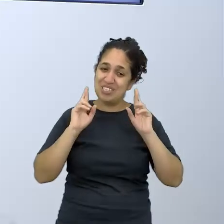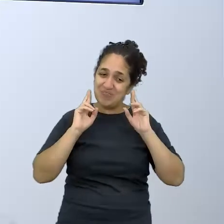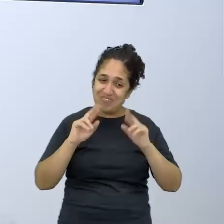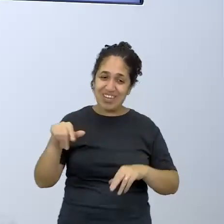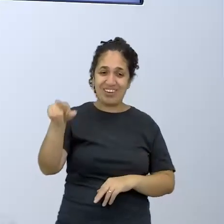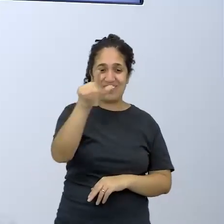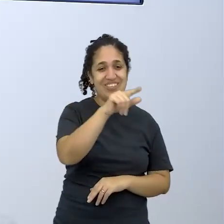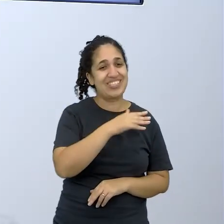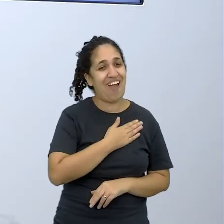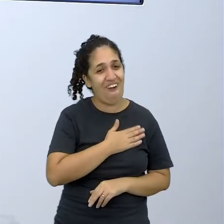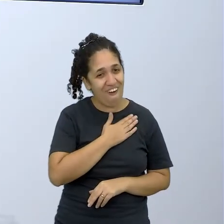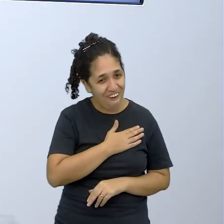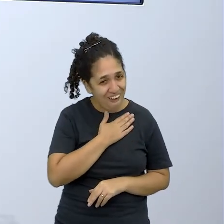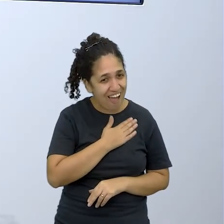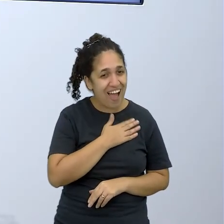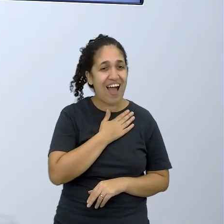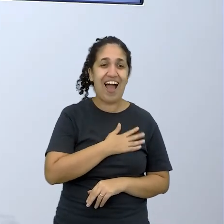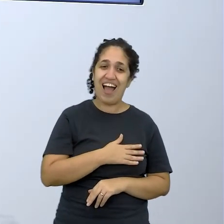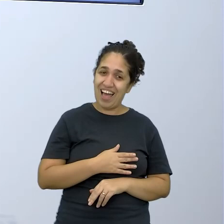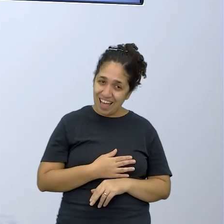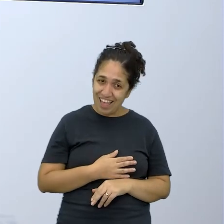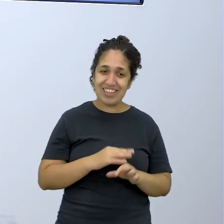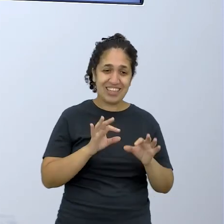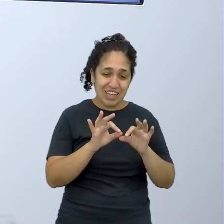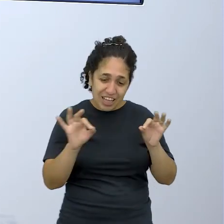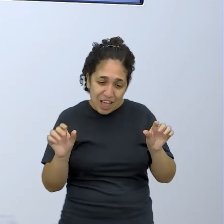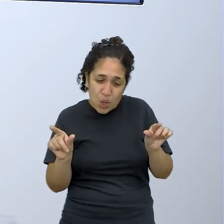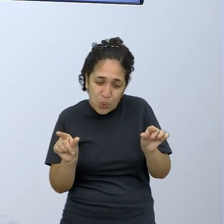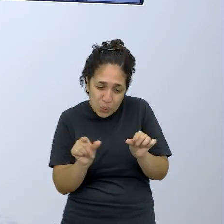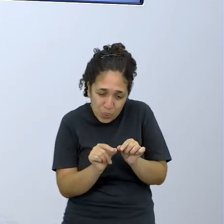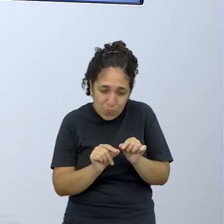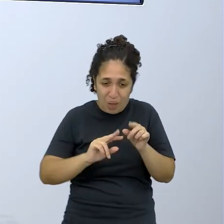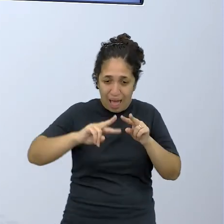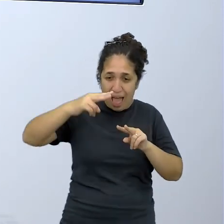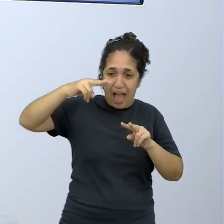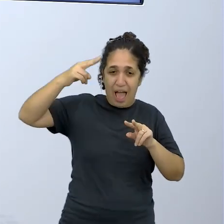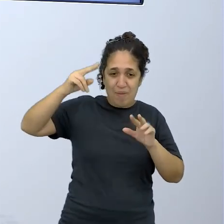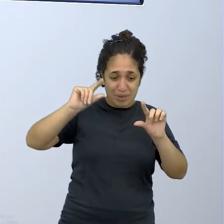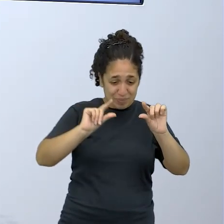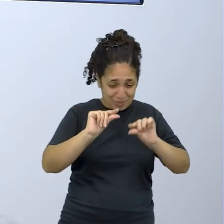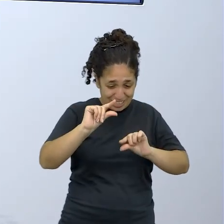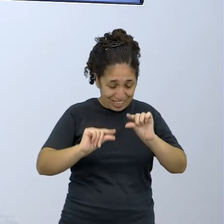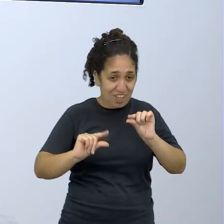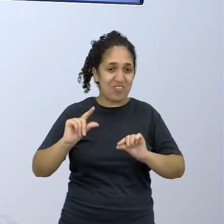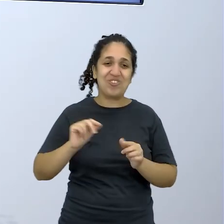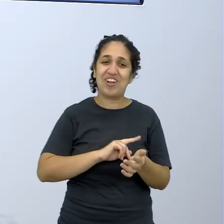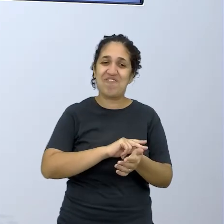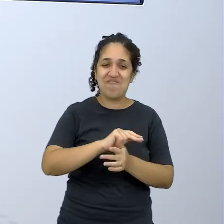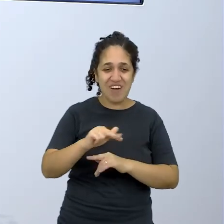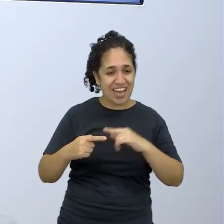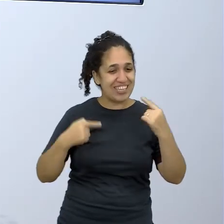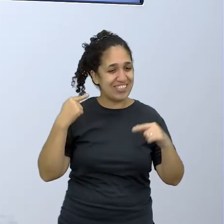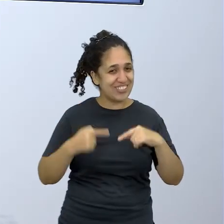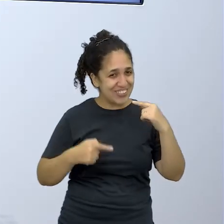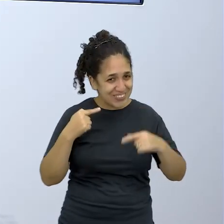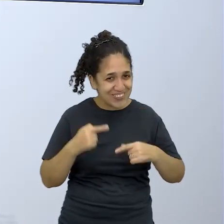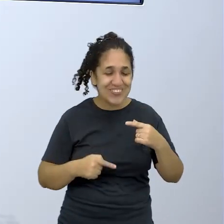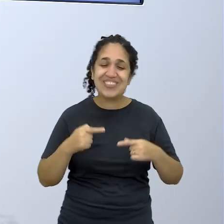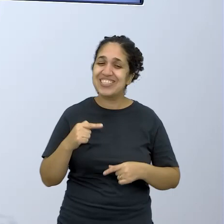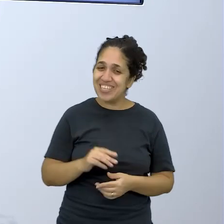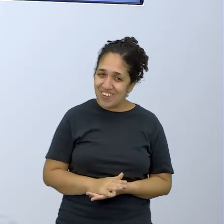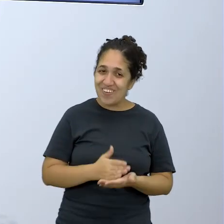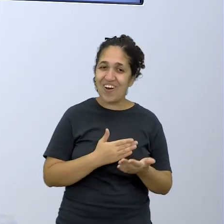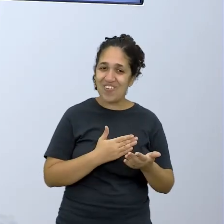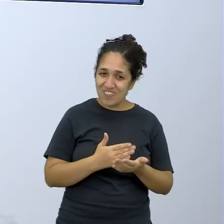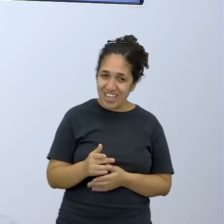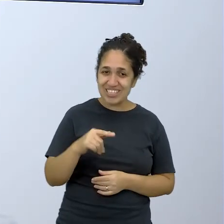aí. Reduções, réplicas e miniaturas. Olha, a gente tem várias discussões aí para abrir.